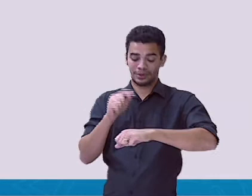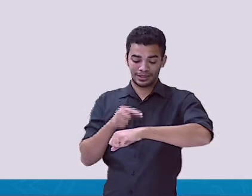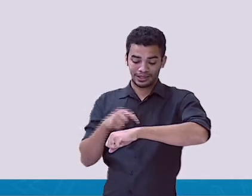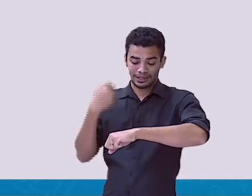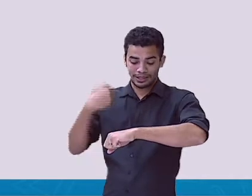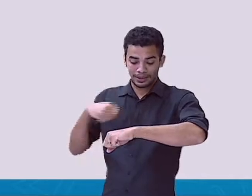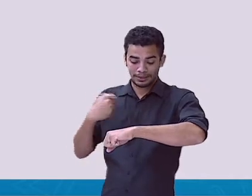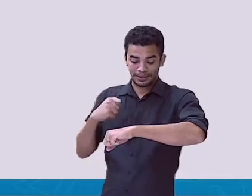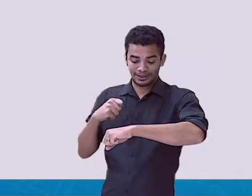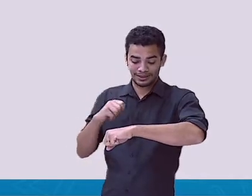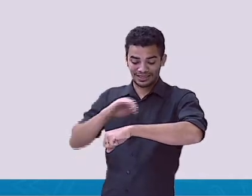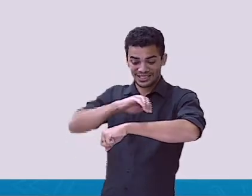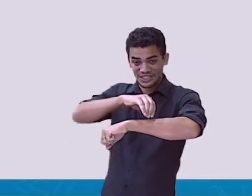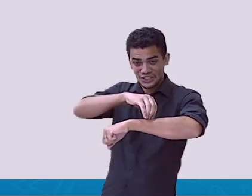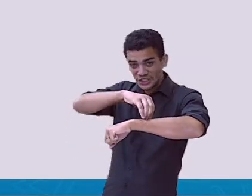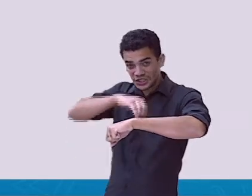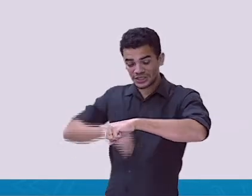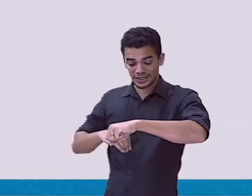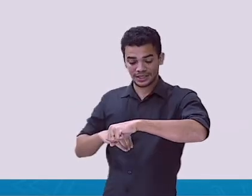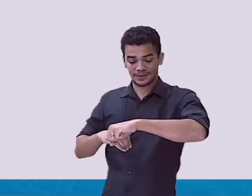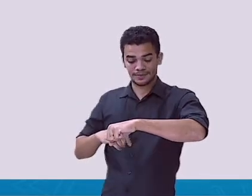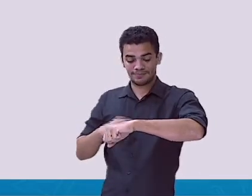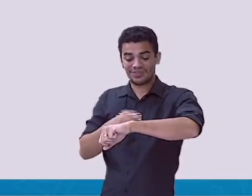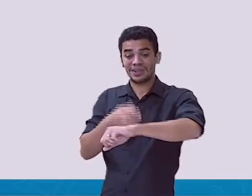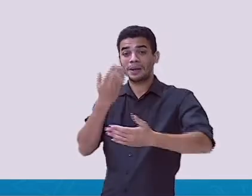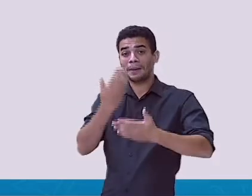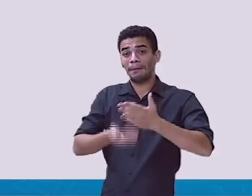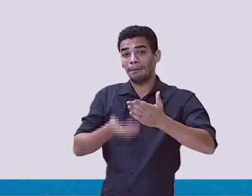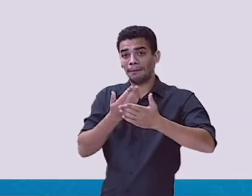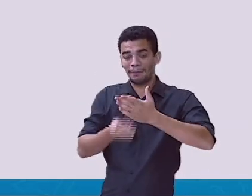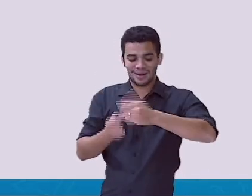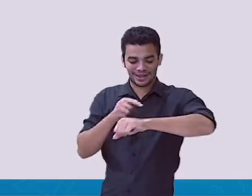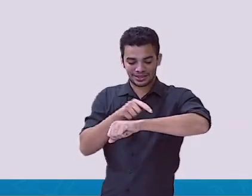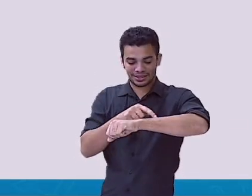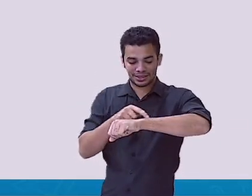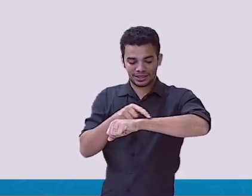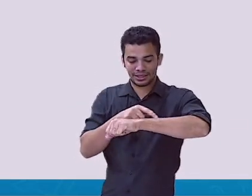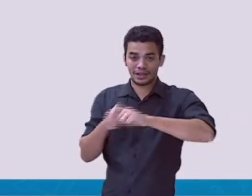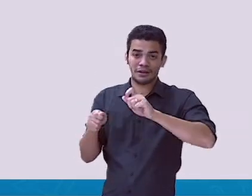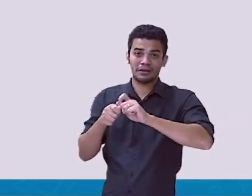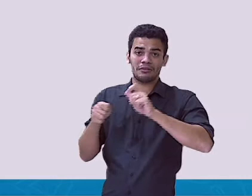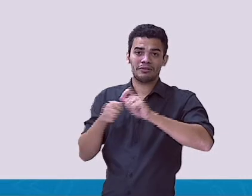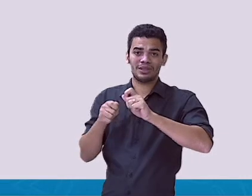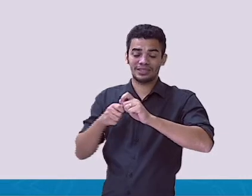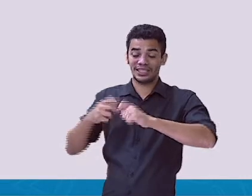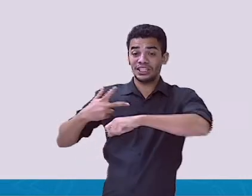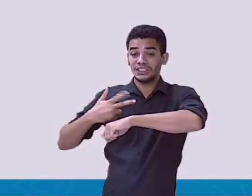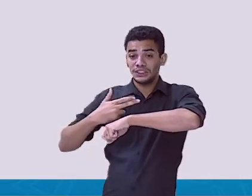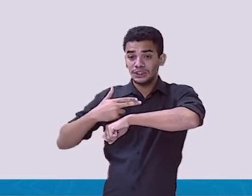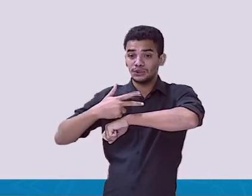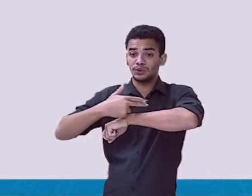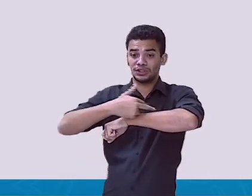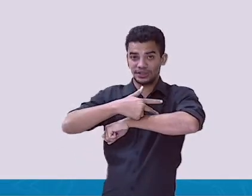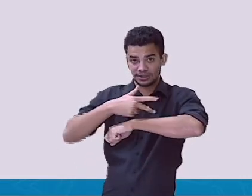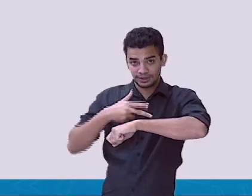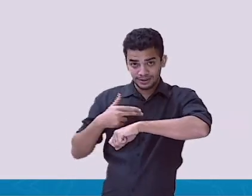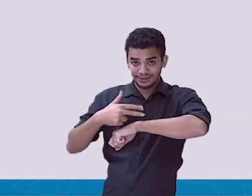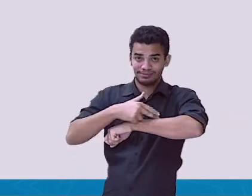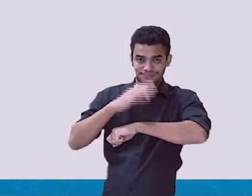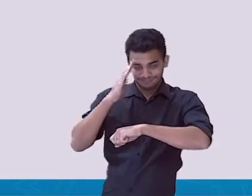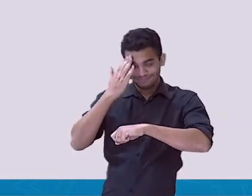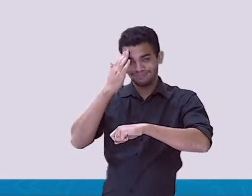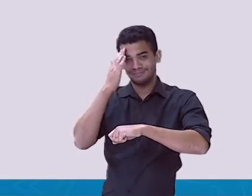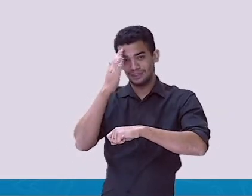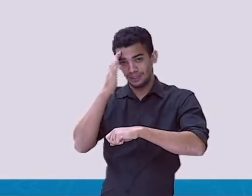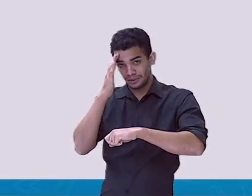enxerto, colocar outro tecido ali de outra pessoa, ou até seu mesmo, mas outra pele, para que você consiga reconstituir.